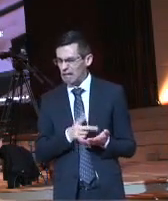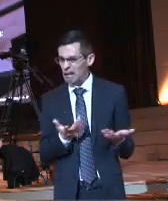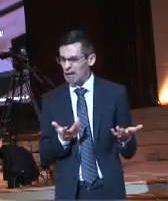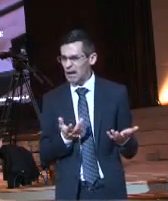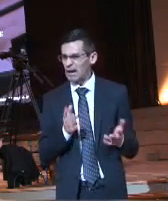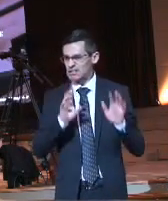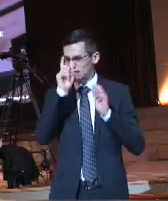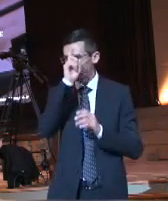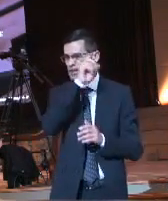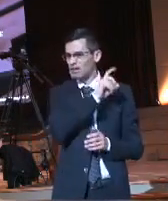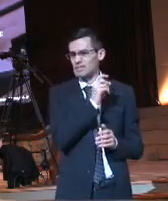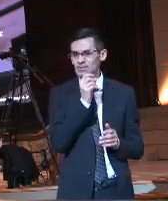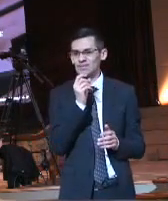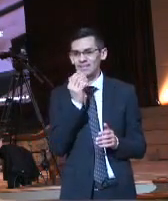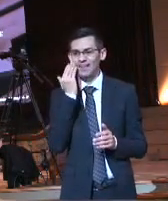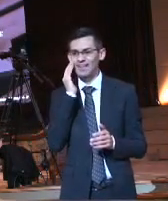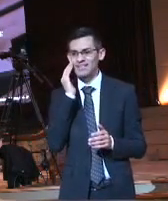complicado esse negócio.